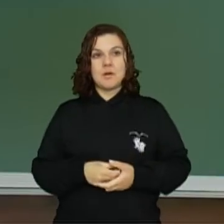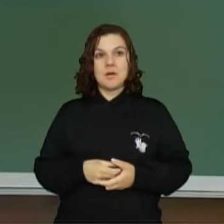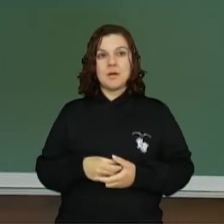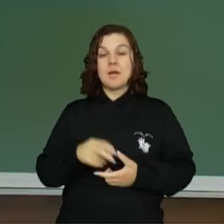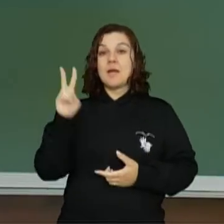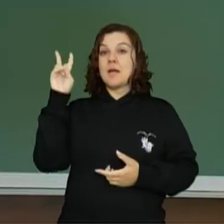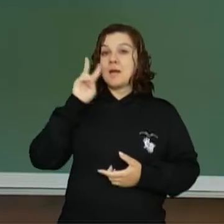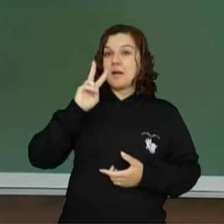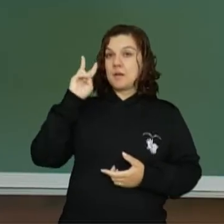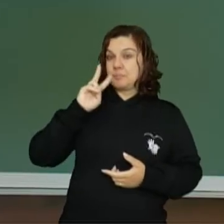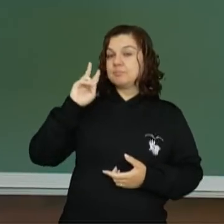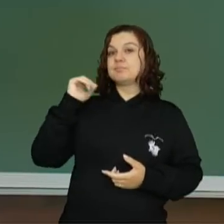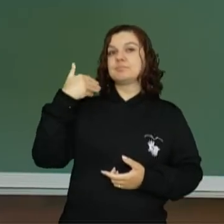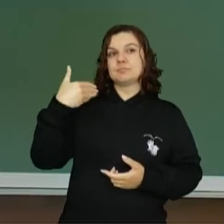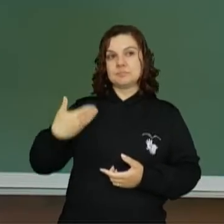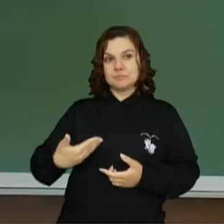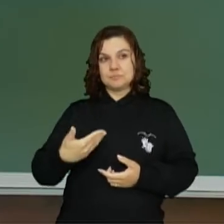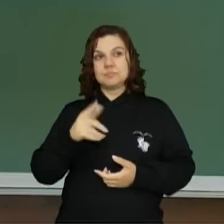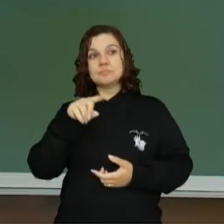Do